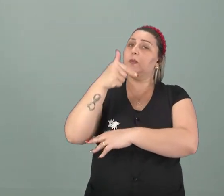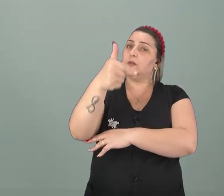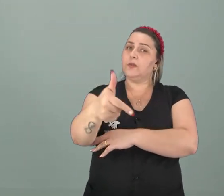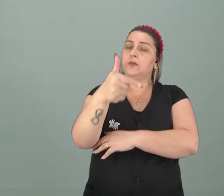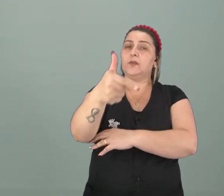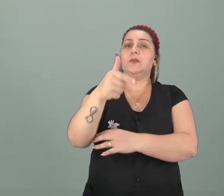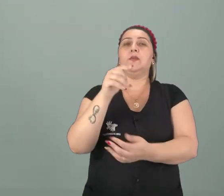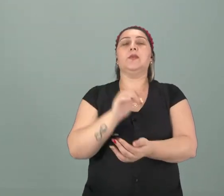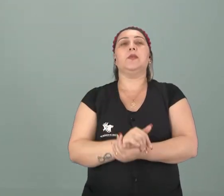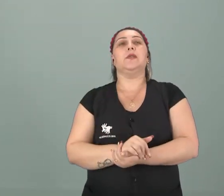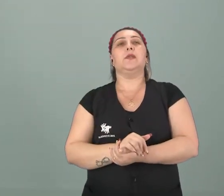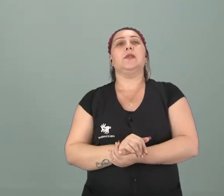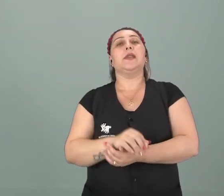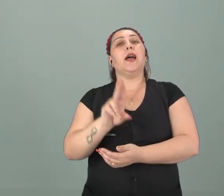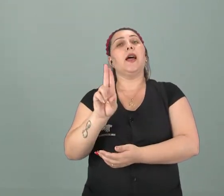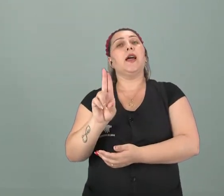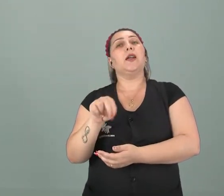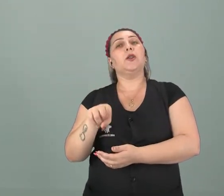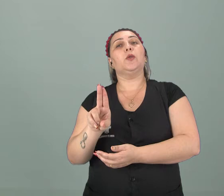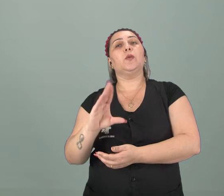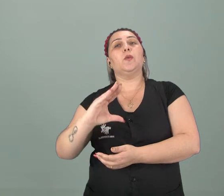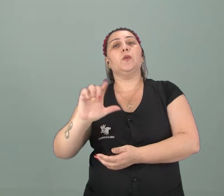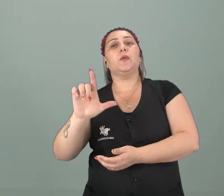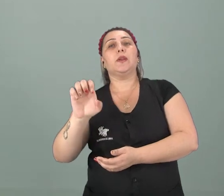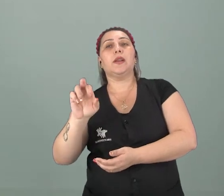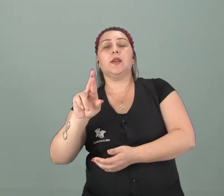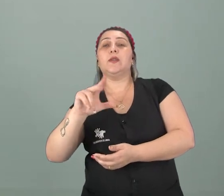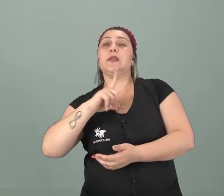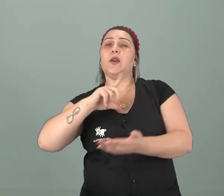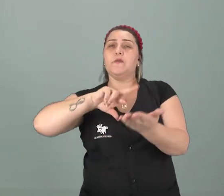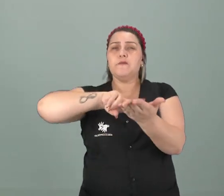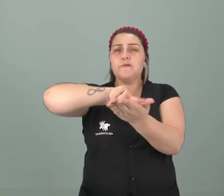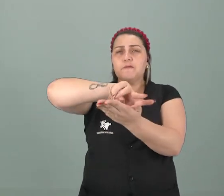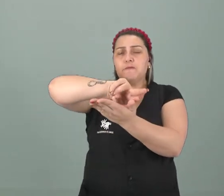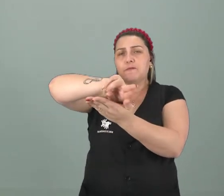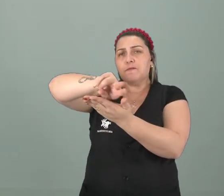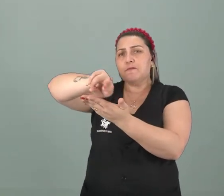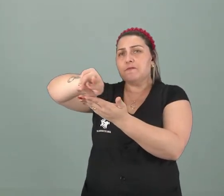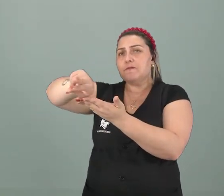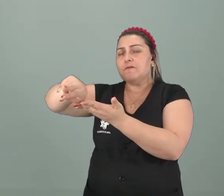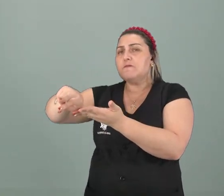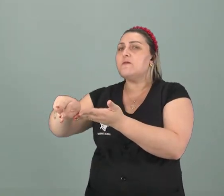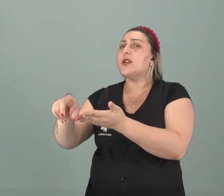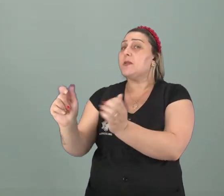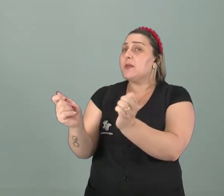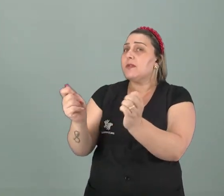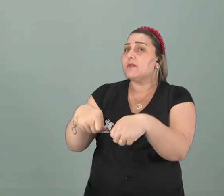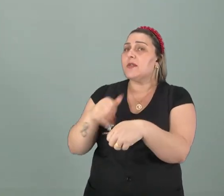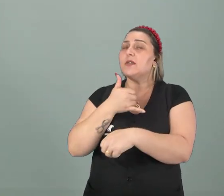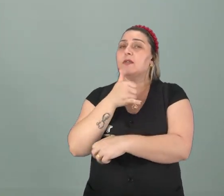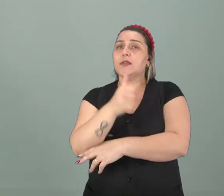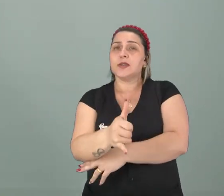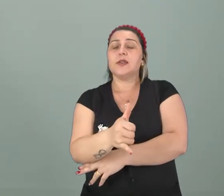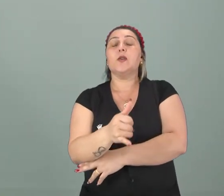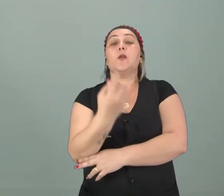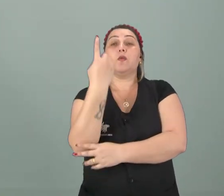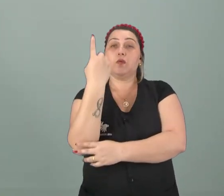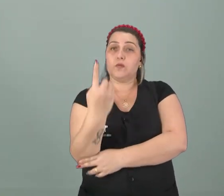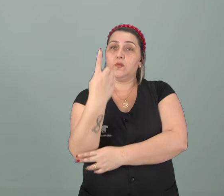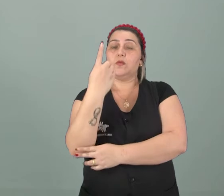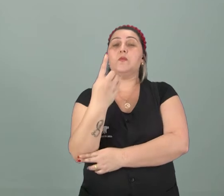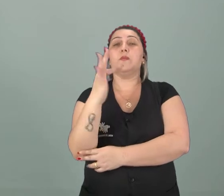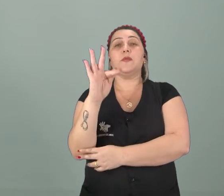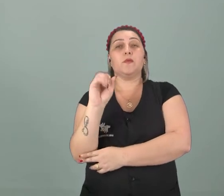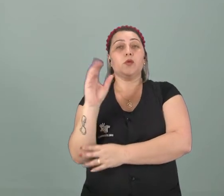parte vem até mesmo da nuclear. Quando eu tenho uma matriz diversa, várias fontes que me propiciam energia elétrica, acaba que uma